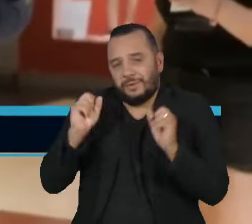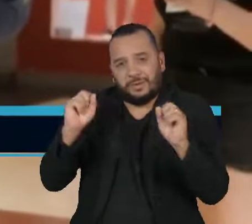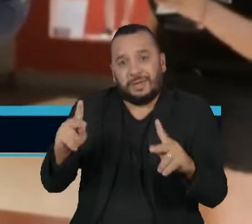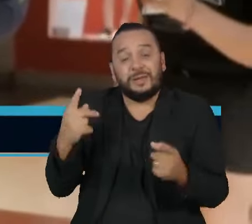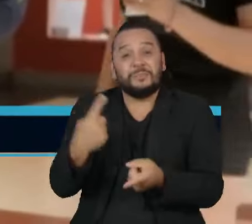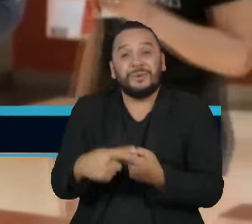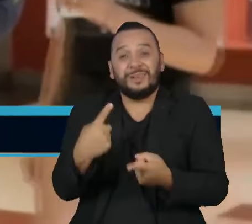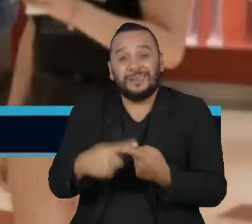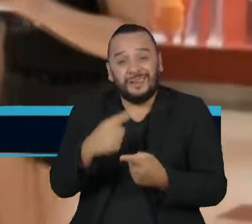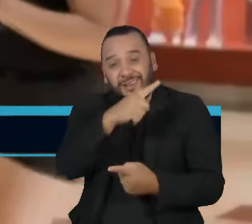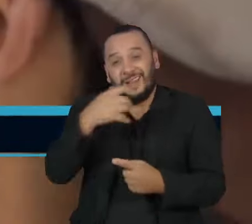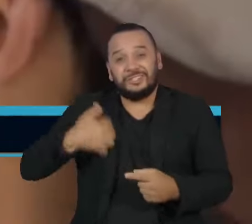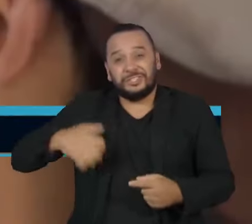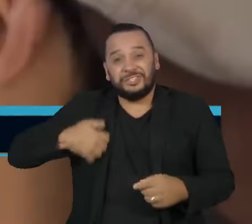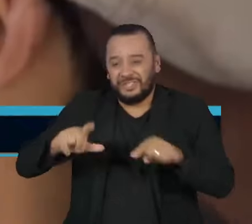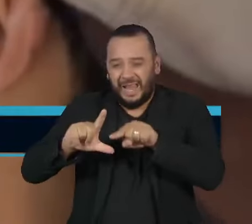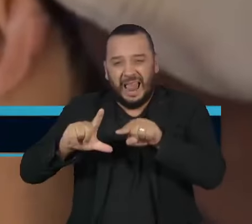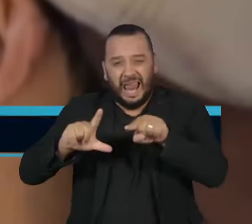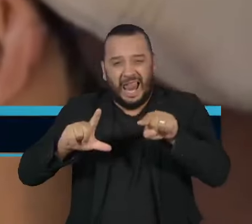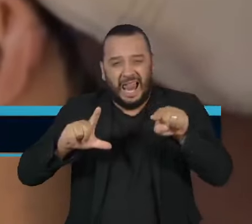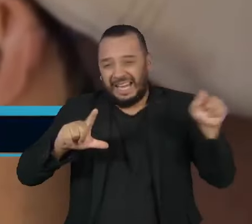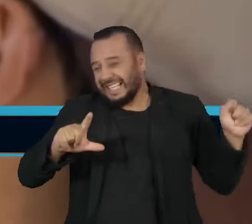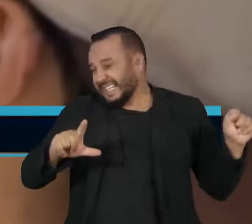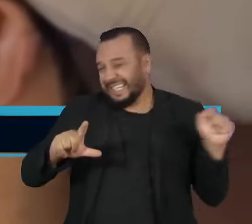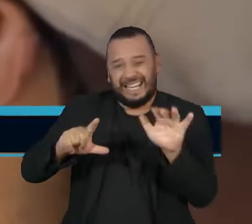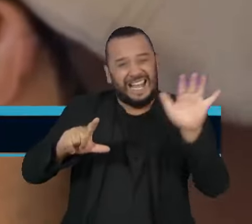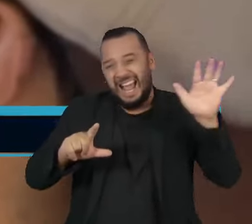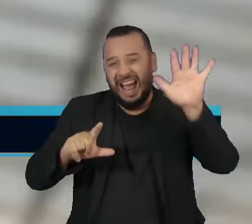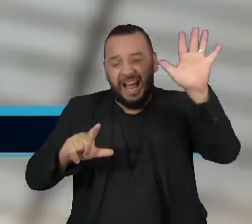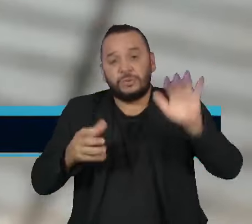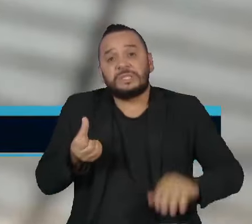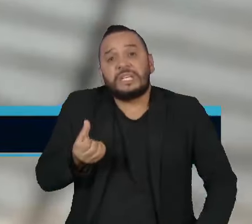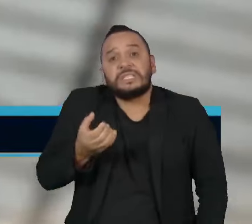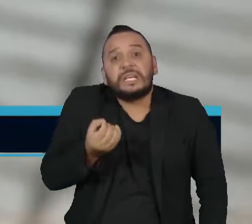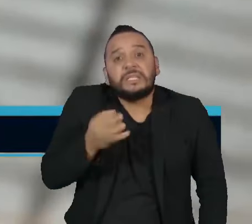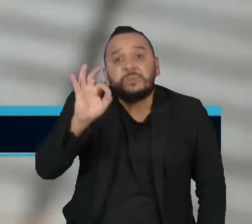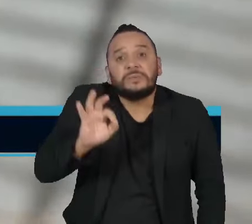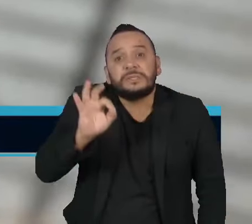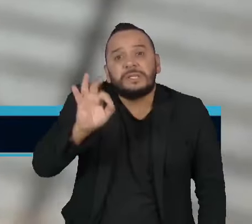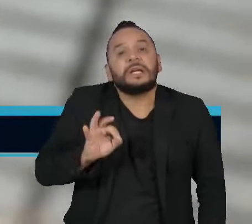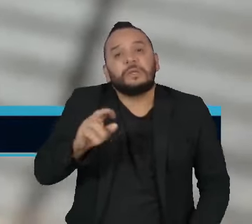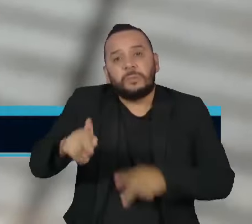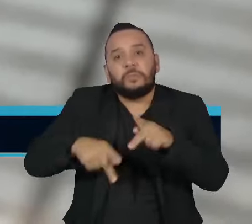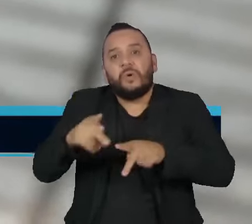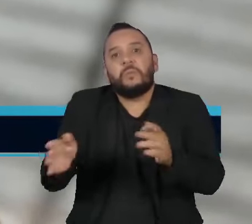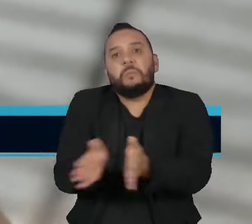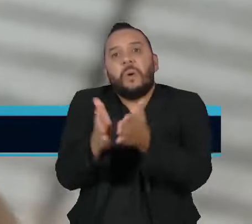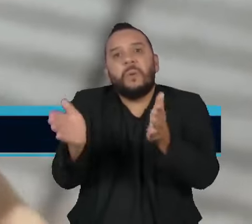anual de três dígitos e quase 60% da população abaixo da linha de pobreza